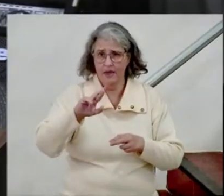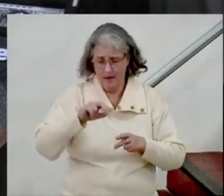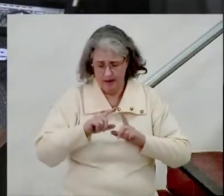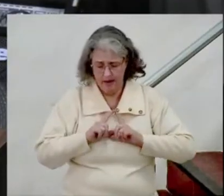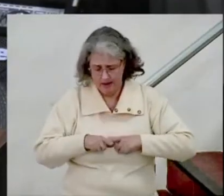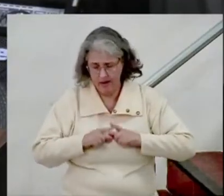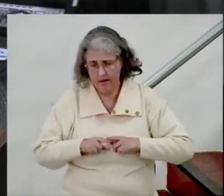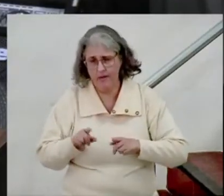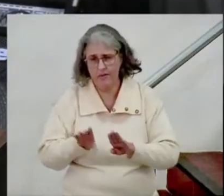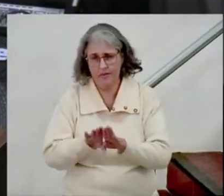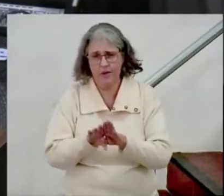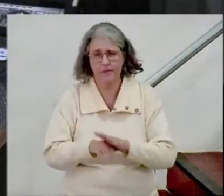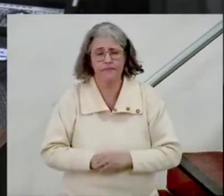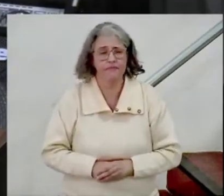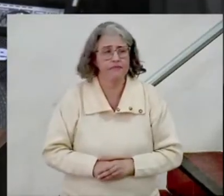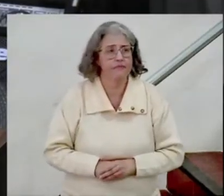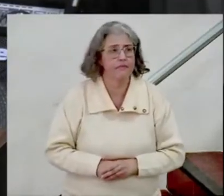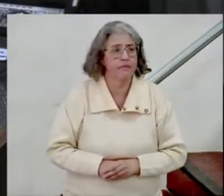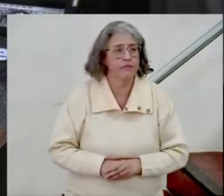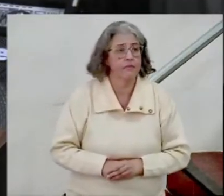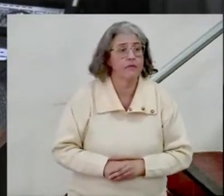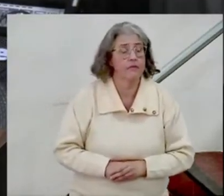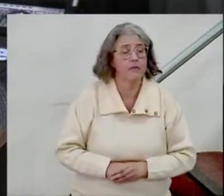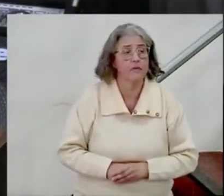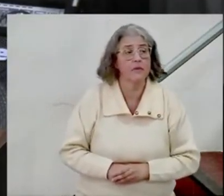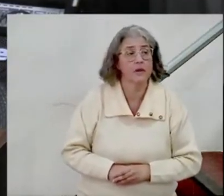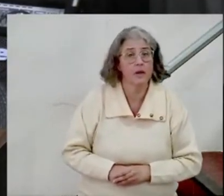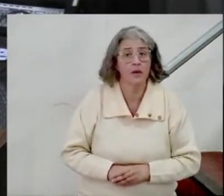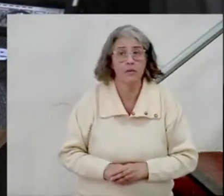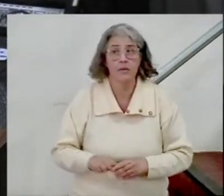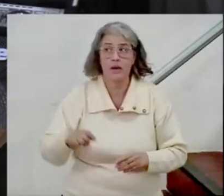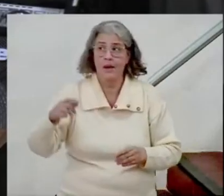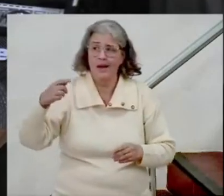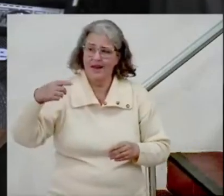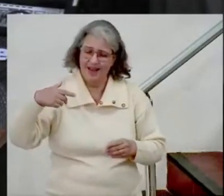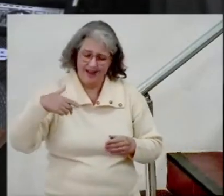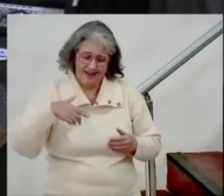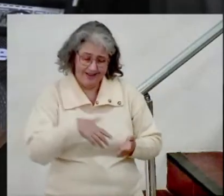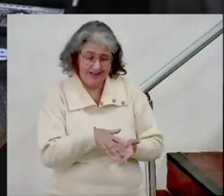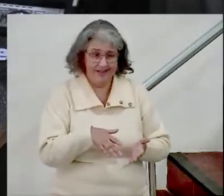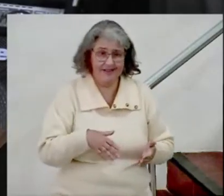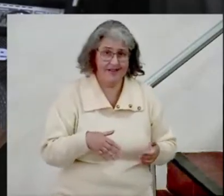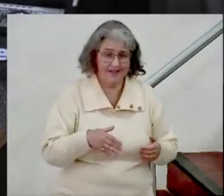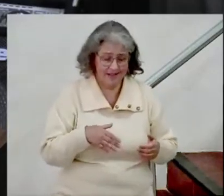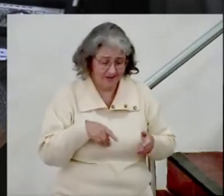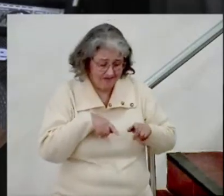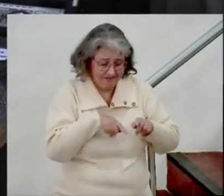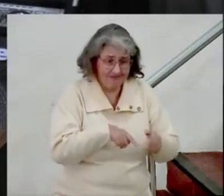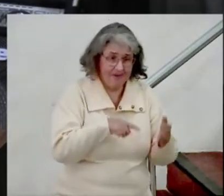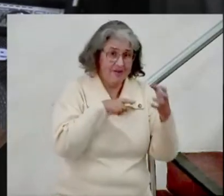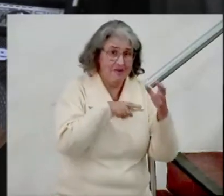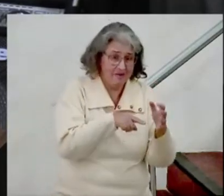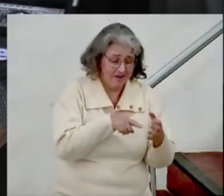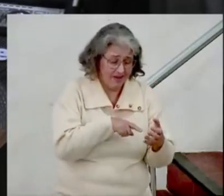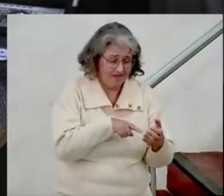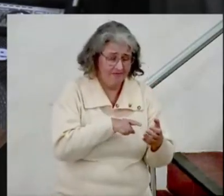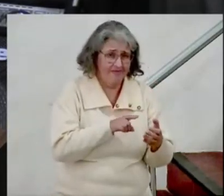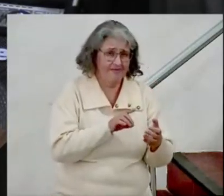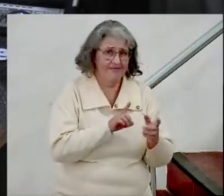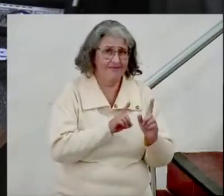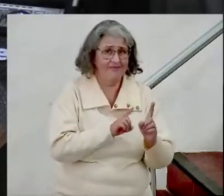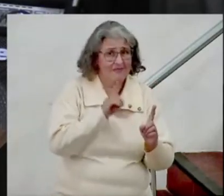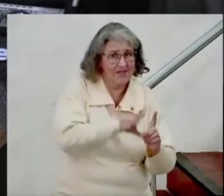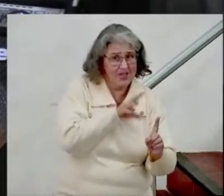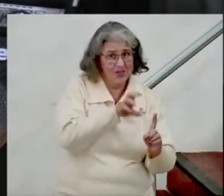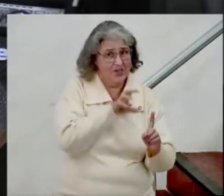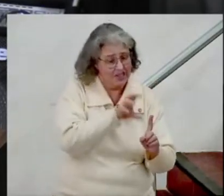agora pressionando Acás em Judá para formarem uma coalizão. Quem sabe, juntando Síria,